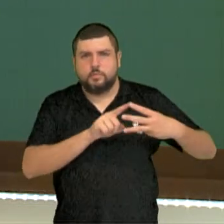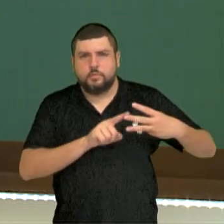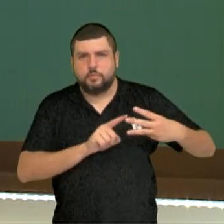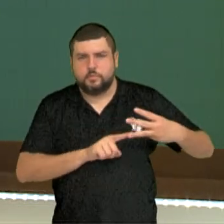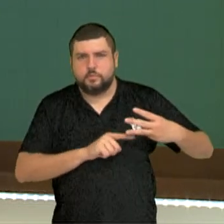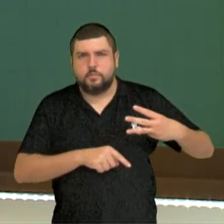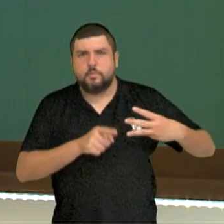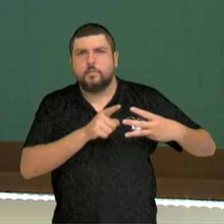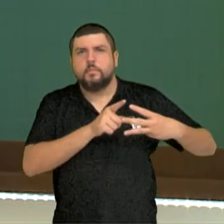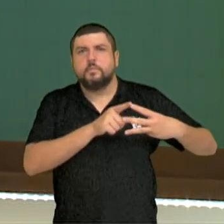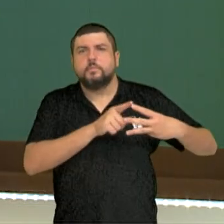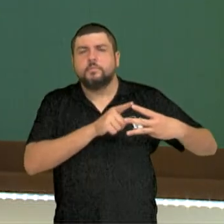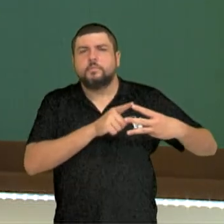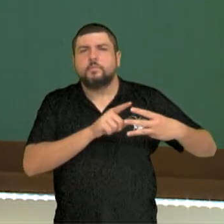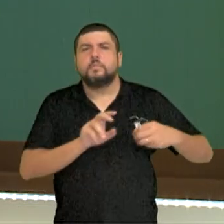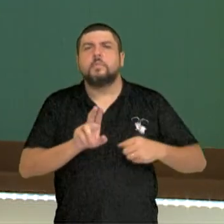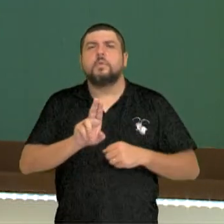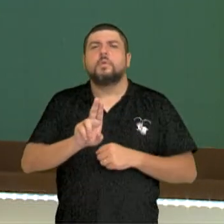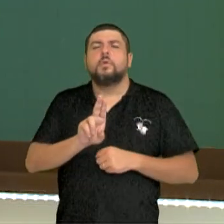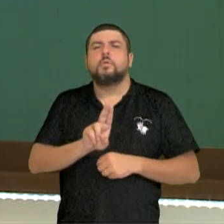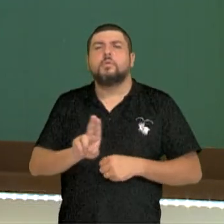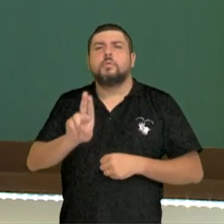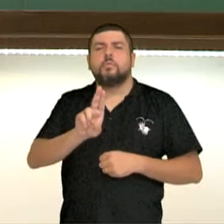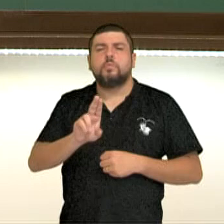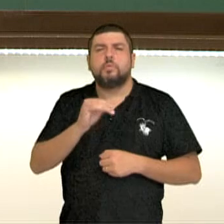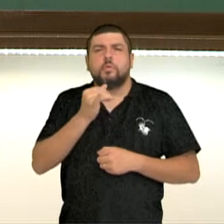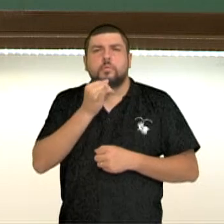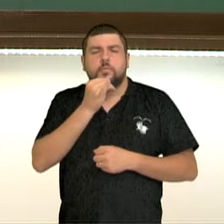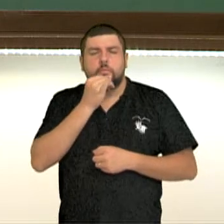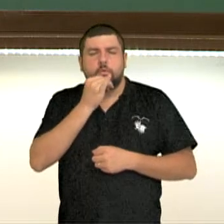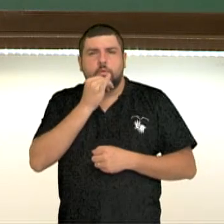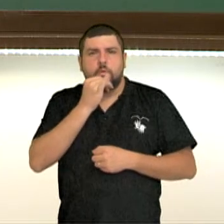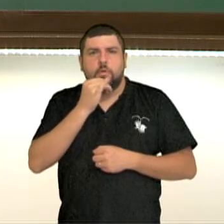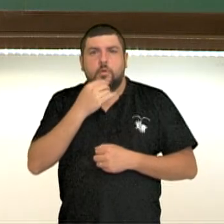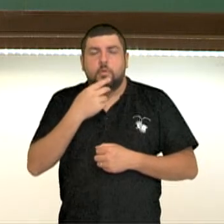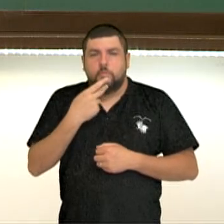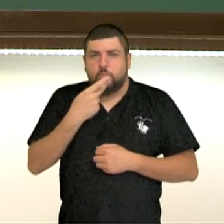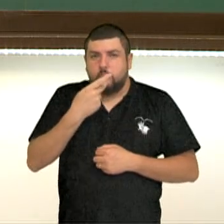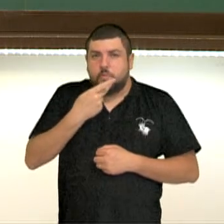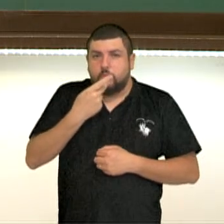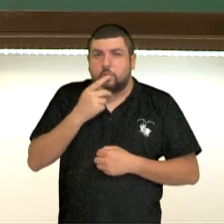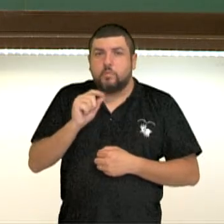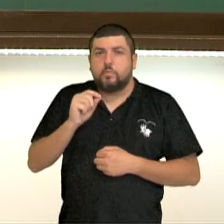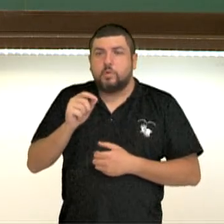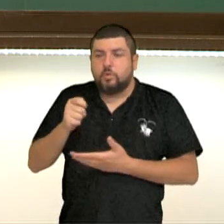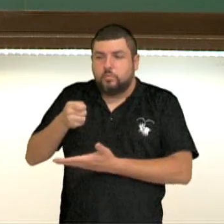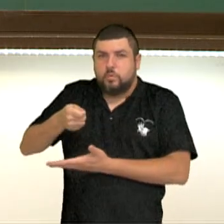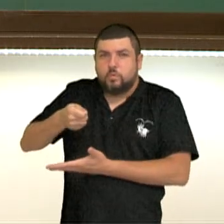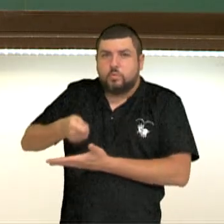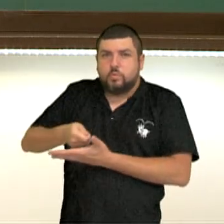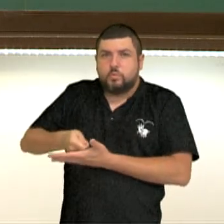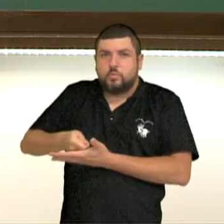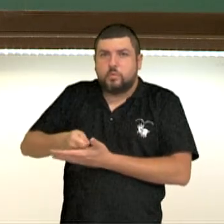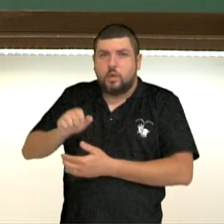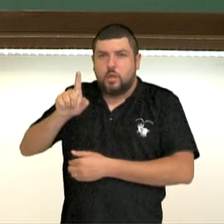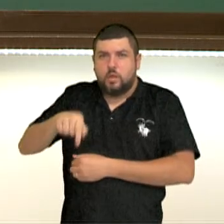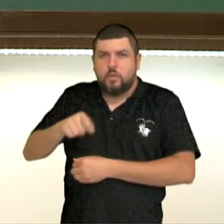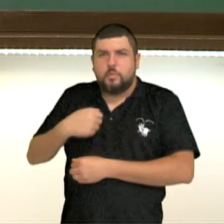O must a gente usa quando eu vou falar de alguma coisa que é obrigatória, algo que